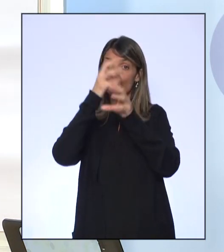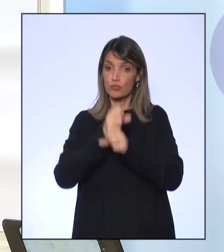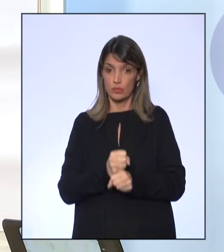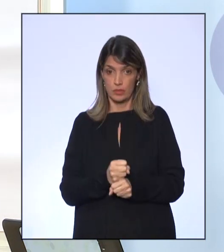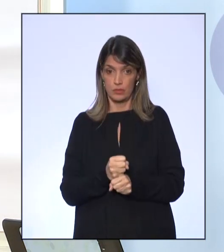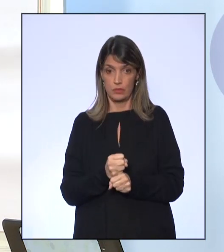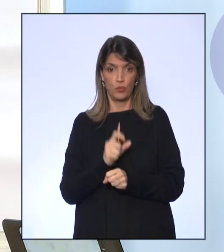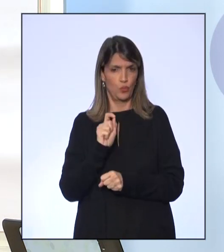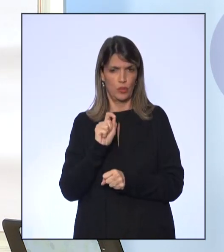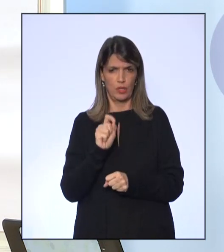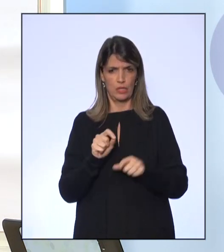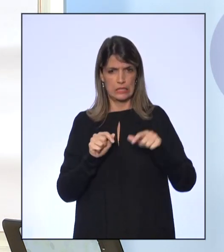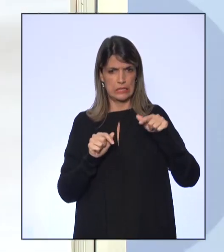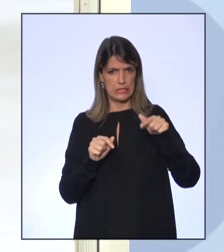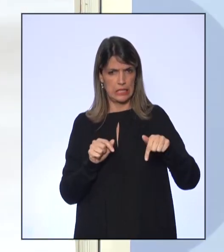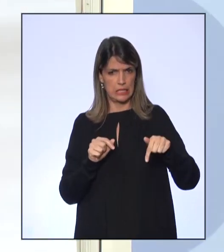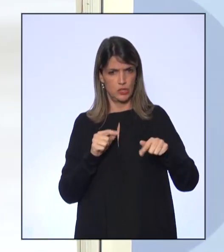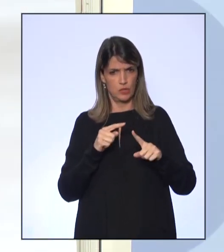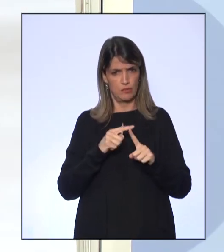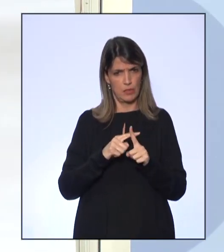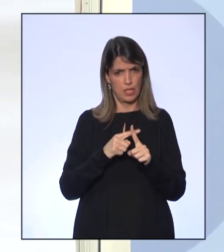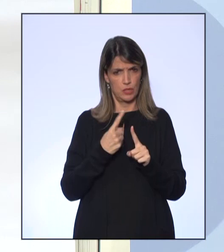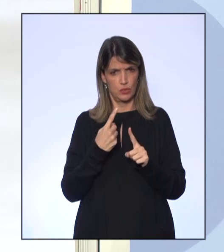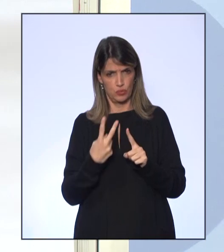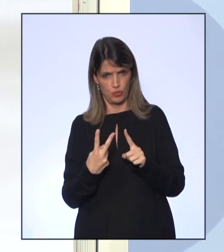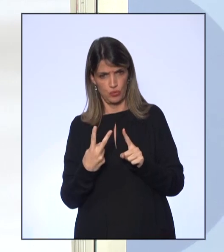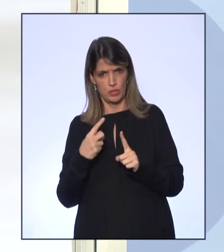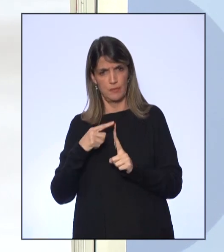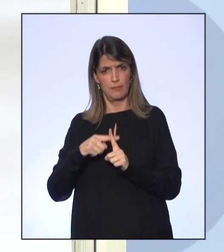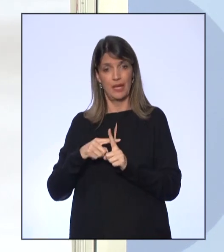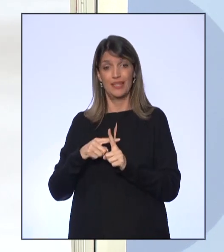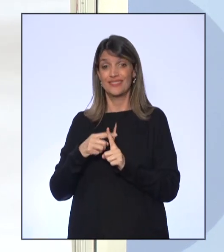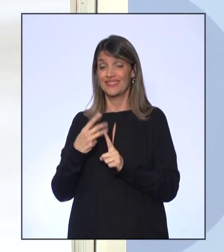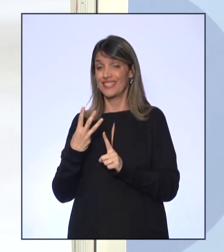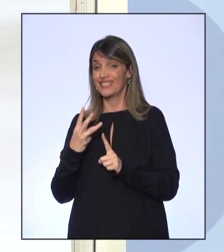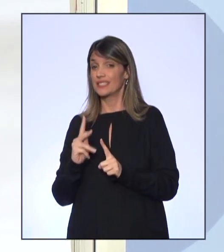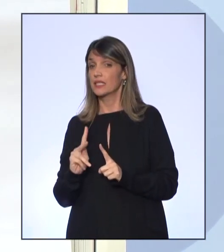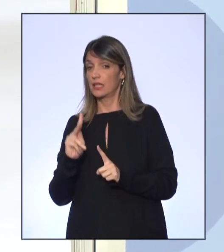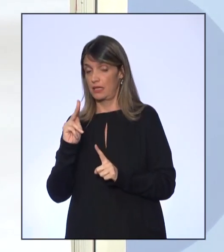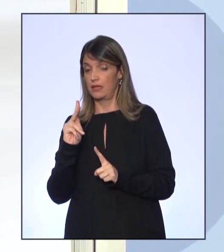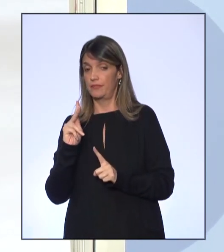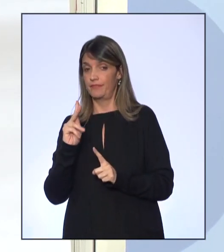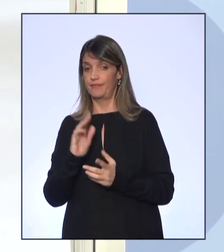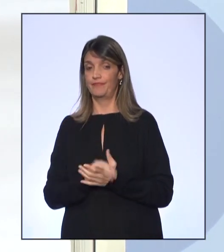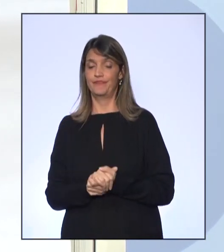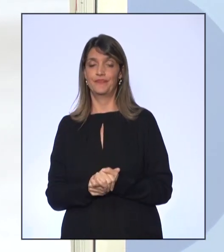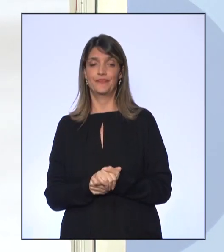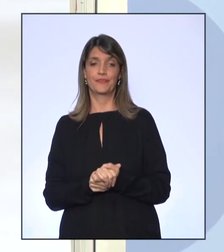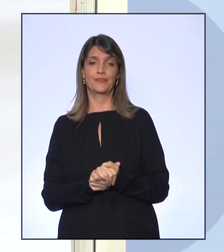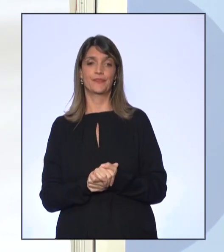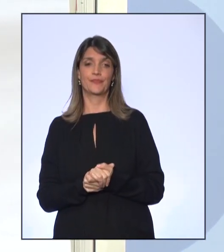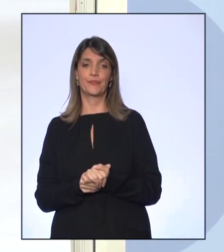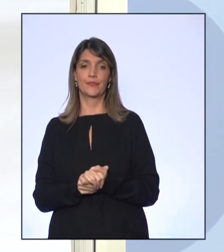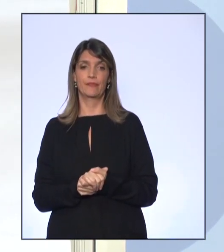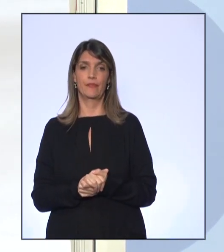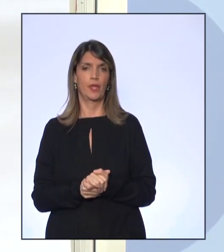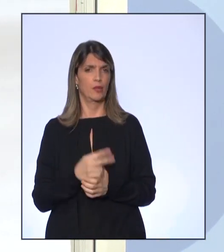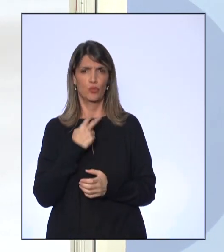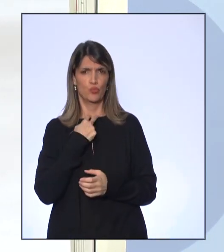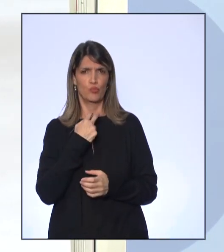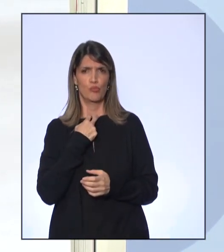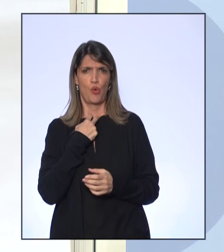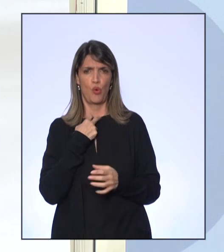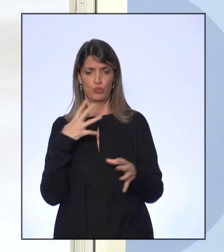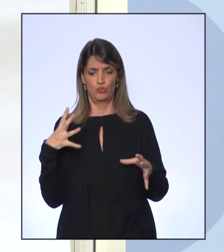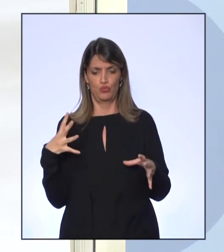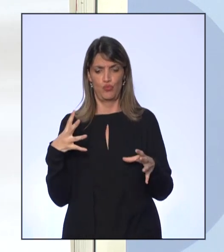somando o quê? 7 mais 12 mais 3K. Eu não posso juntar a